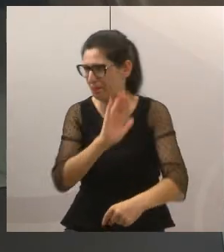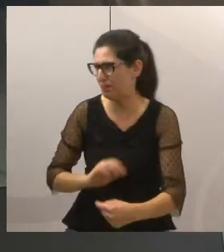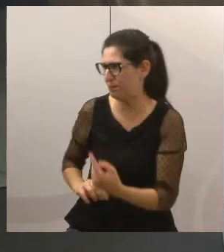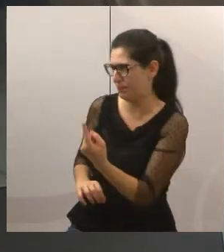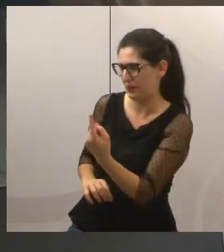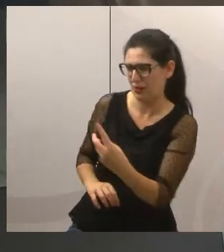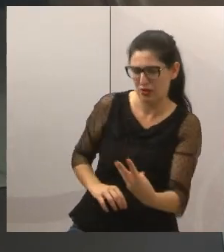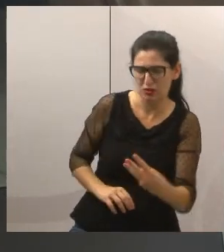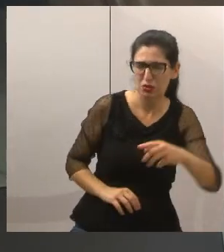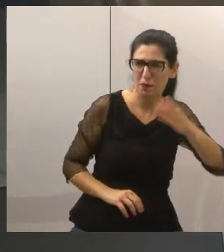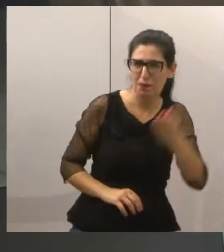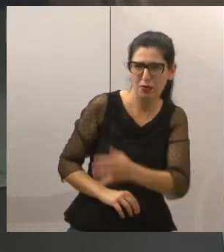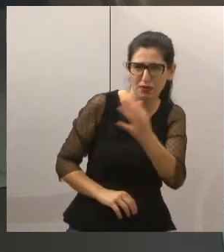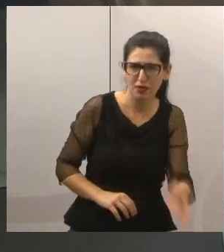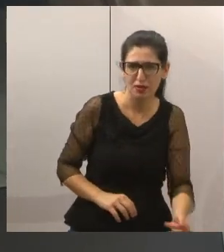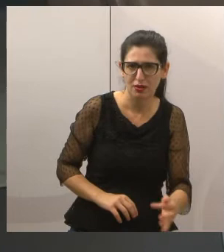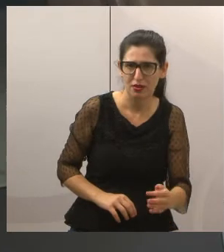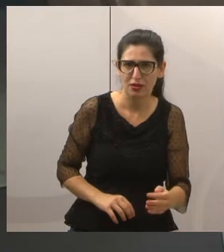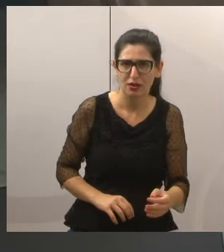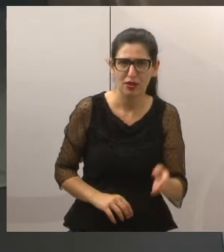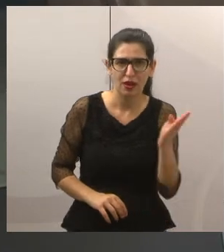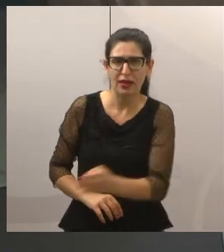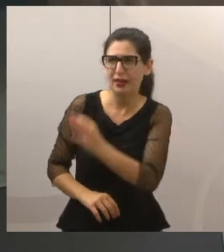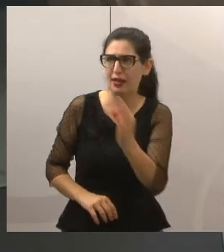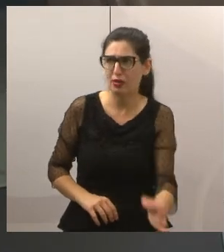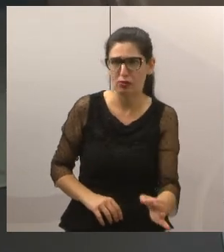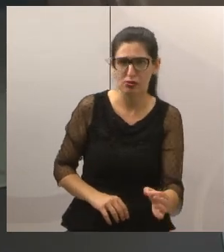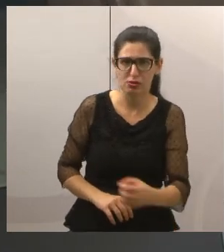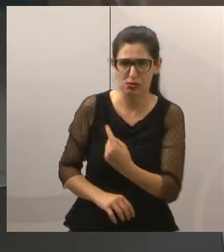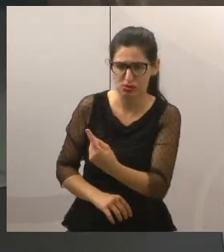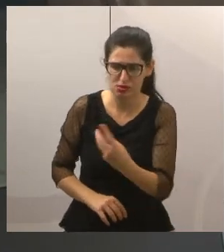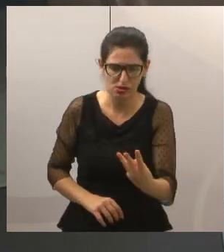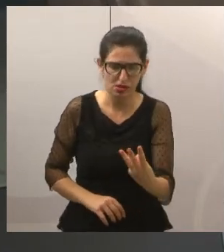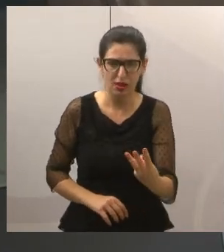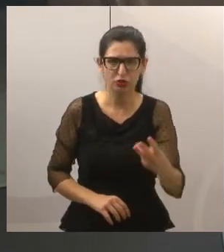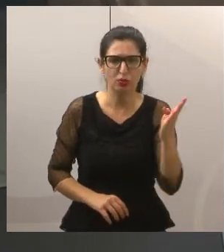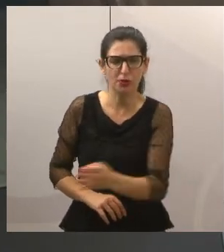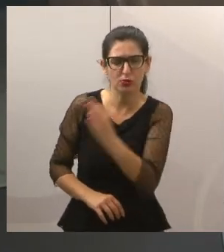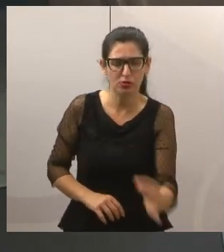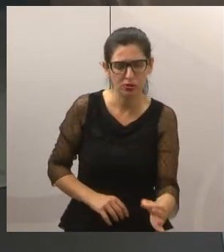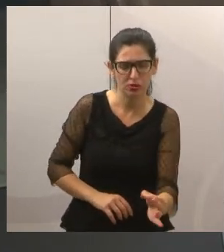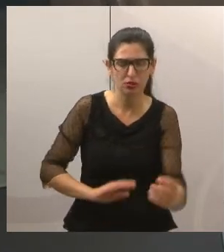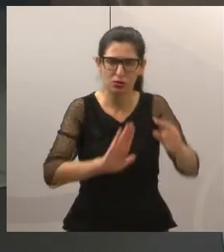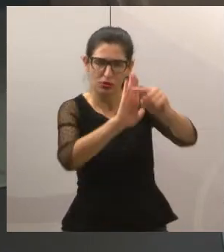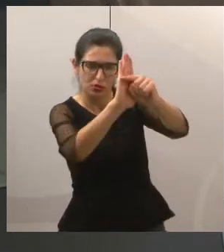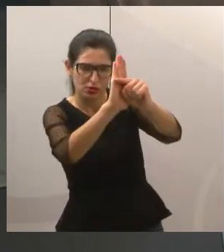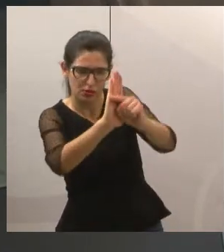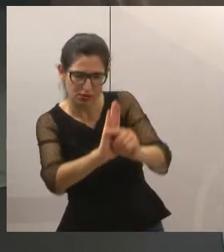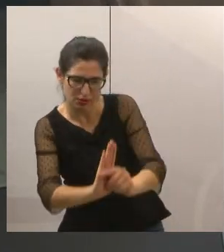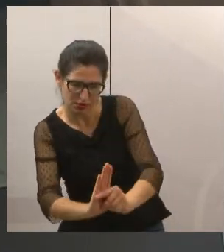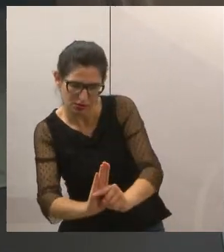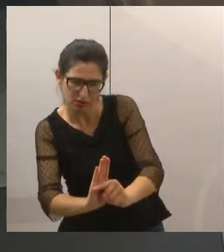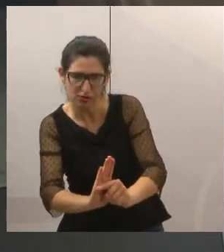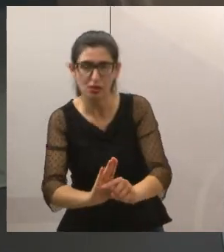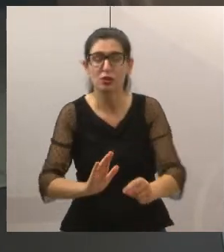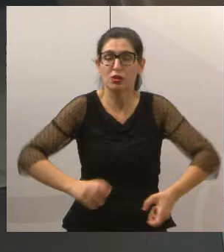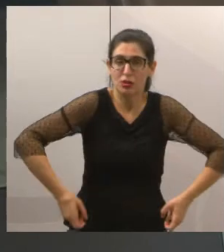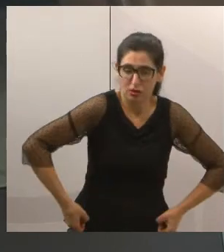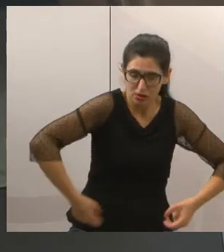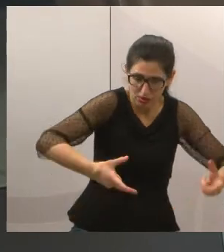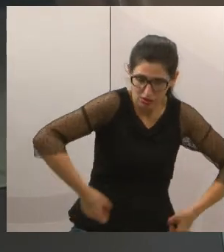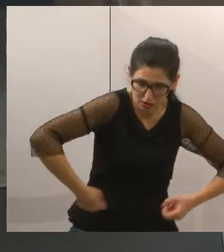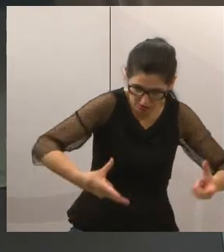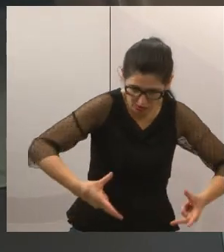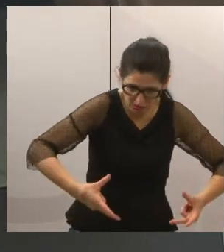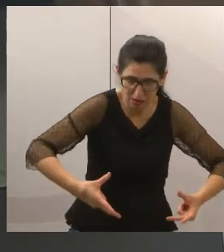menos. O porquê disso? Então, isso que tinha falado aqui, que uma parte desse gasto vai entrar no